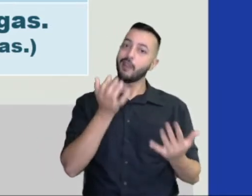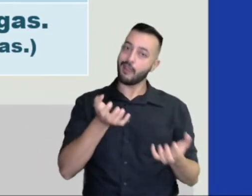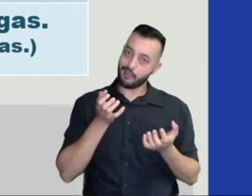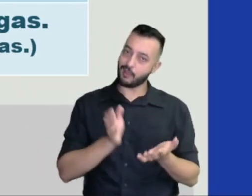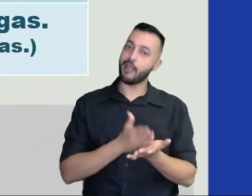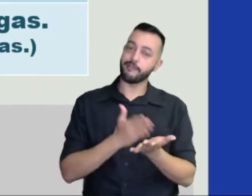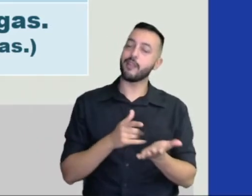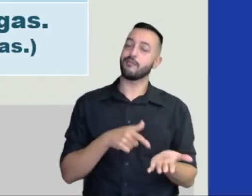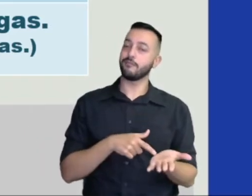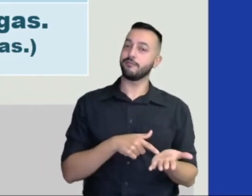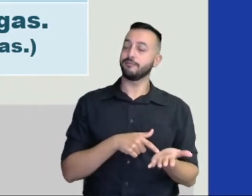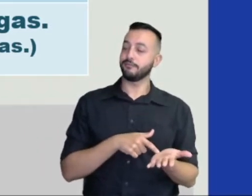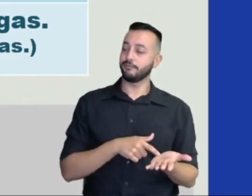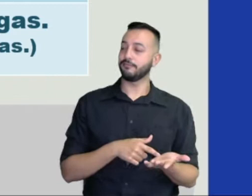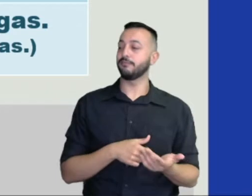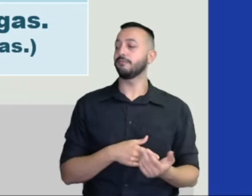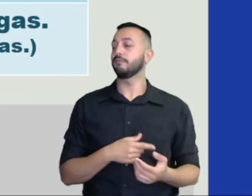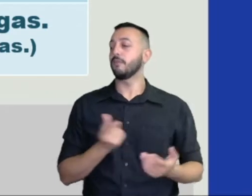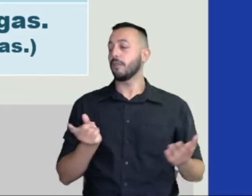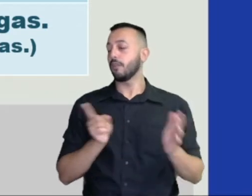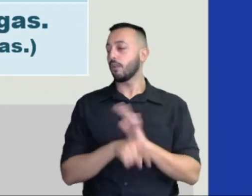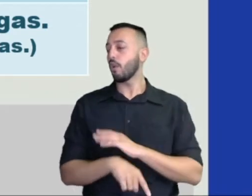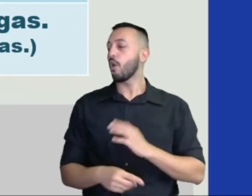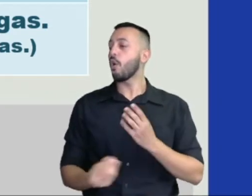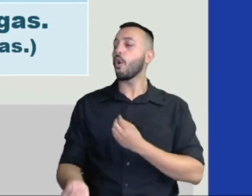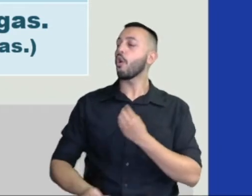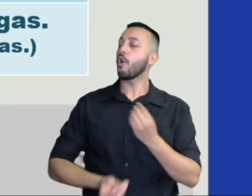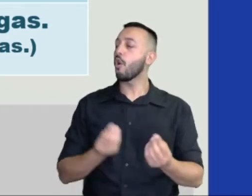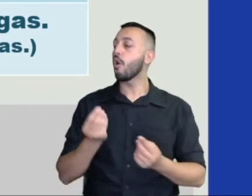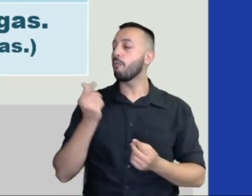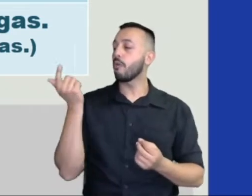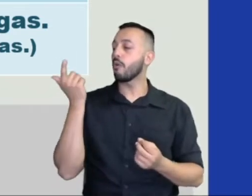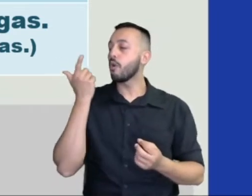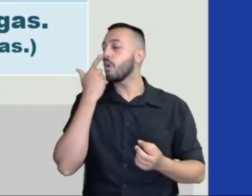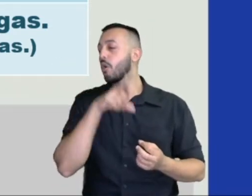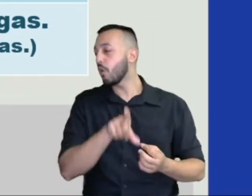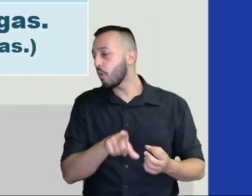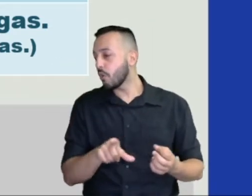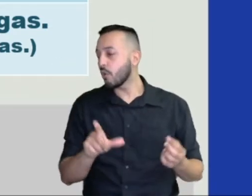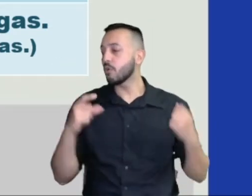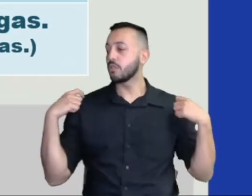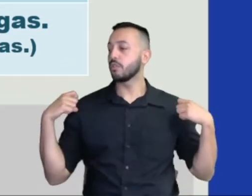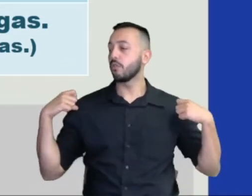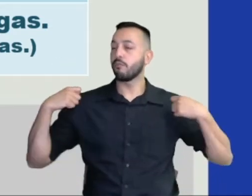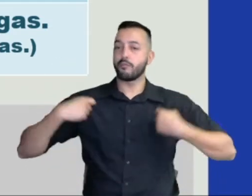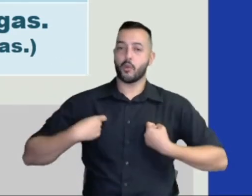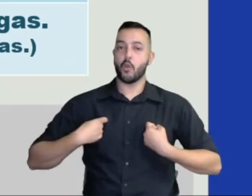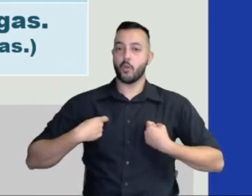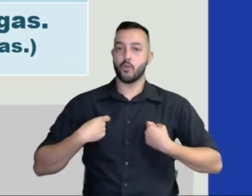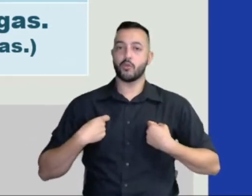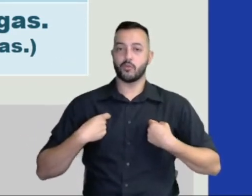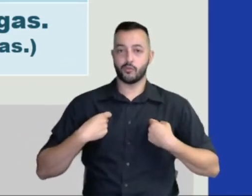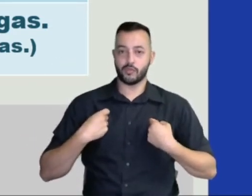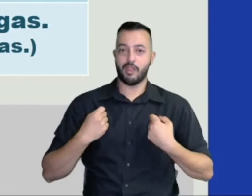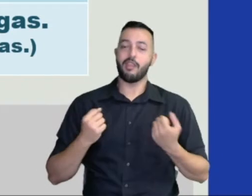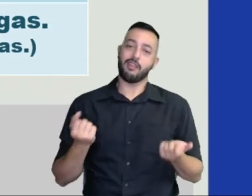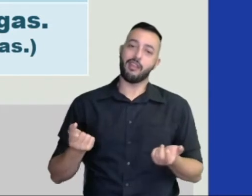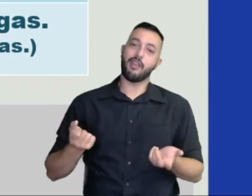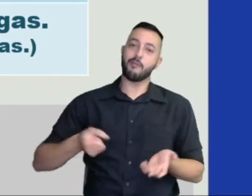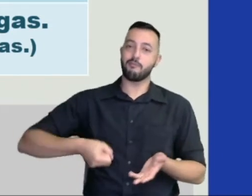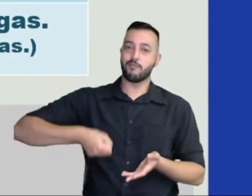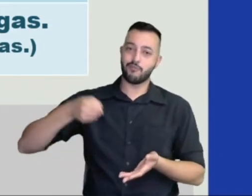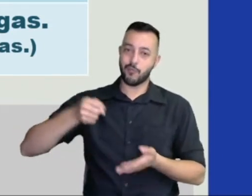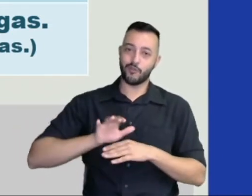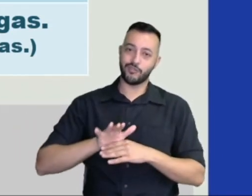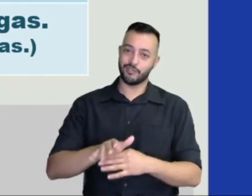caderno. Como posso conseguir uma beca? Como posso conseguir uma bolsa de estudos? Então,